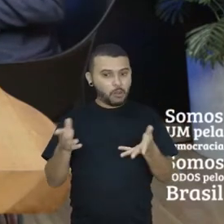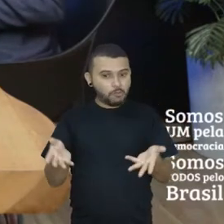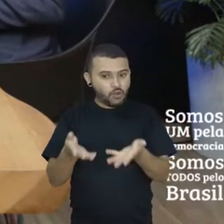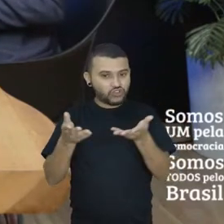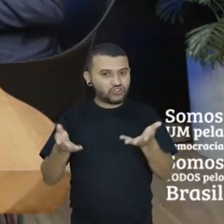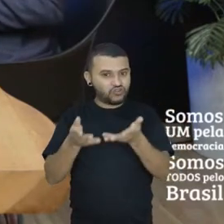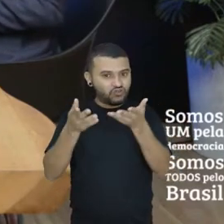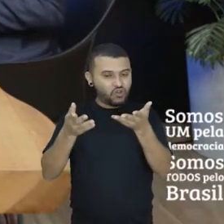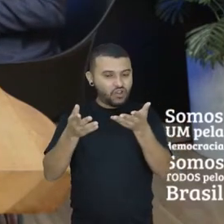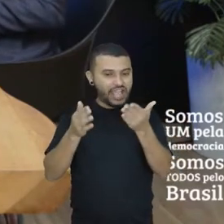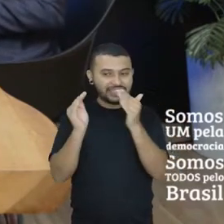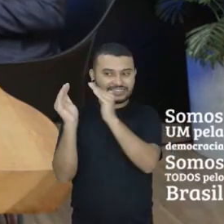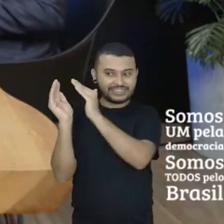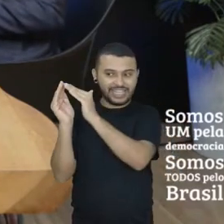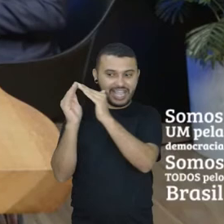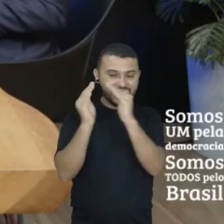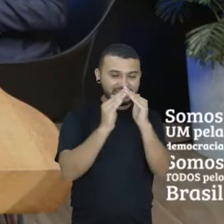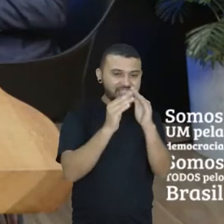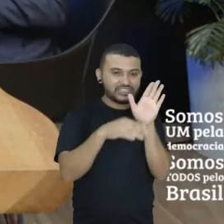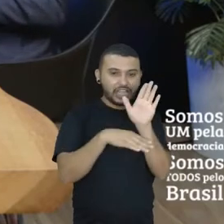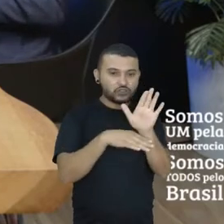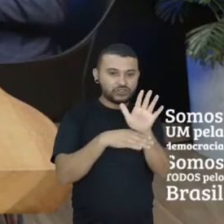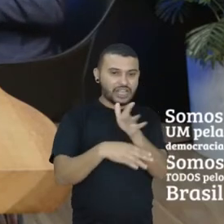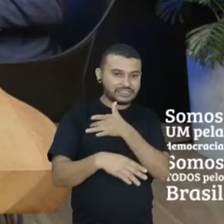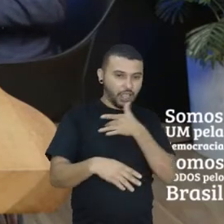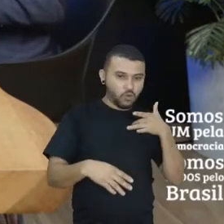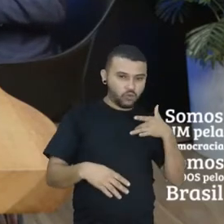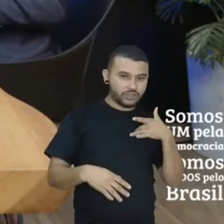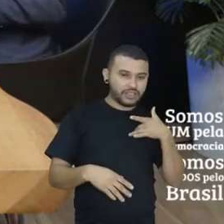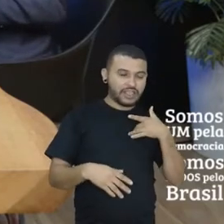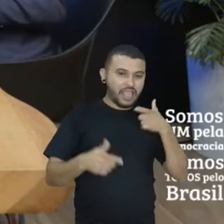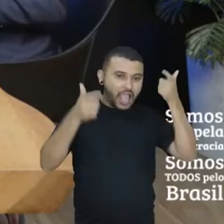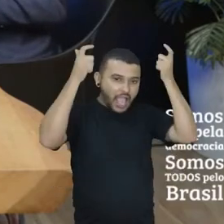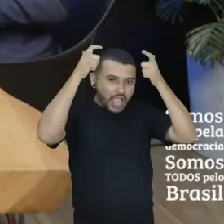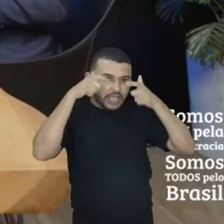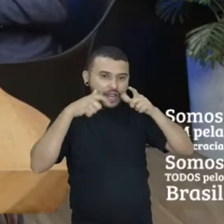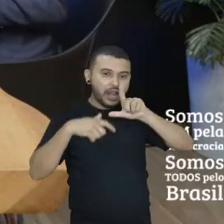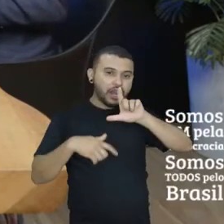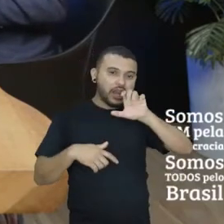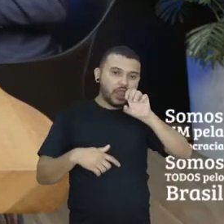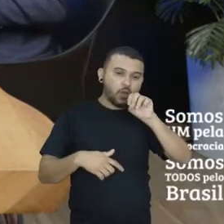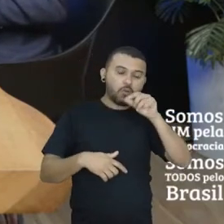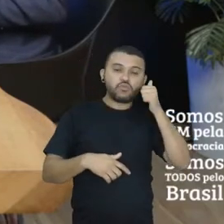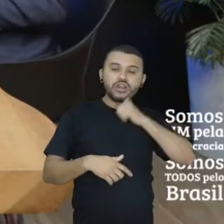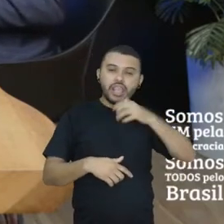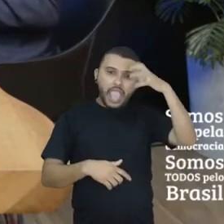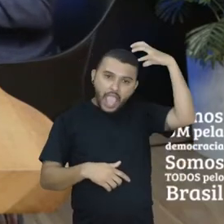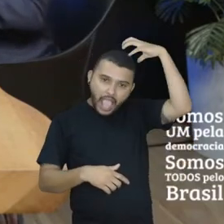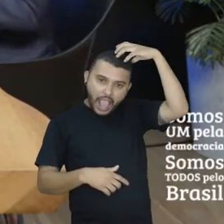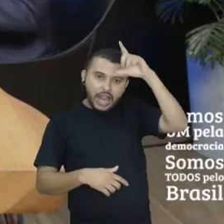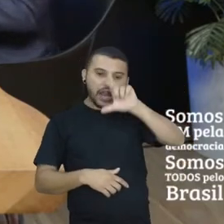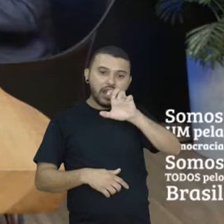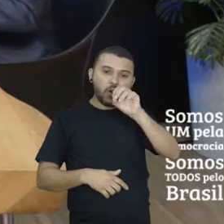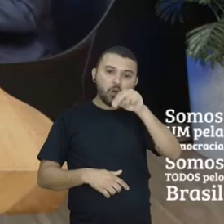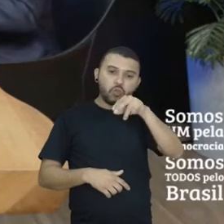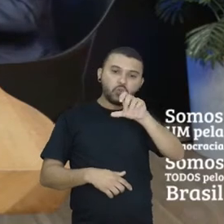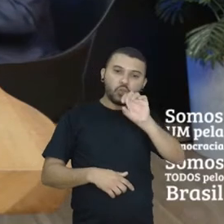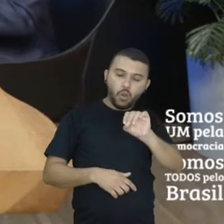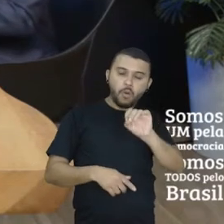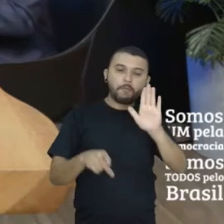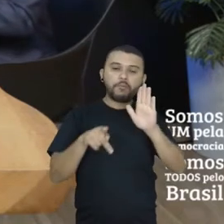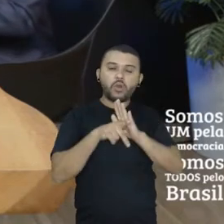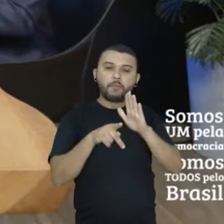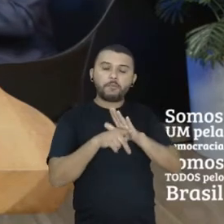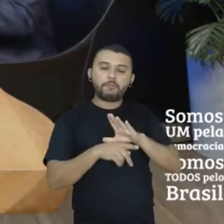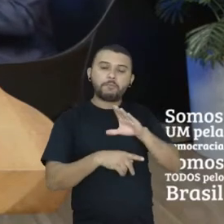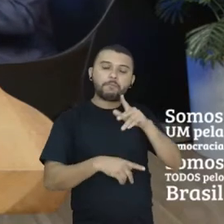modelo Santas Casas de Misericórdia foi a rainha Leonor de Avis, de Portugal. E a rainha Leonor de Avis